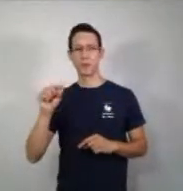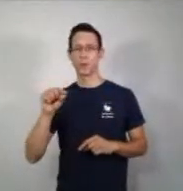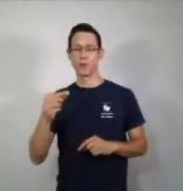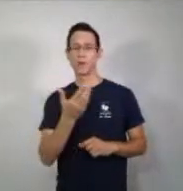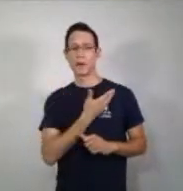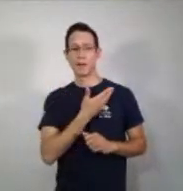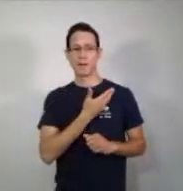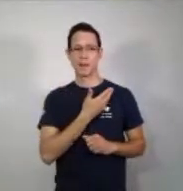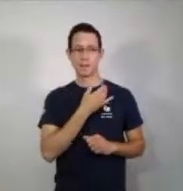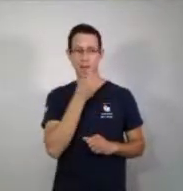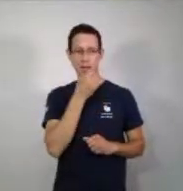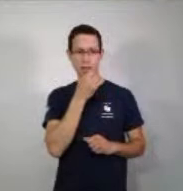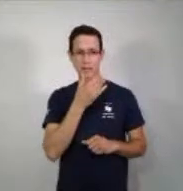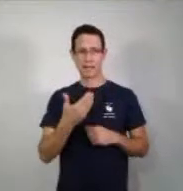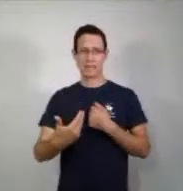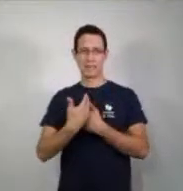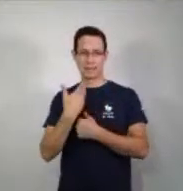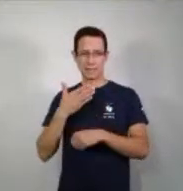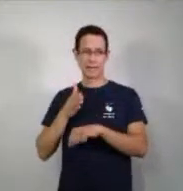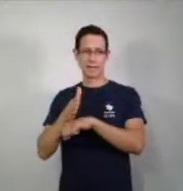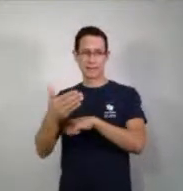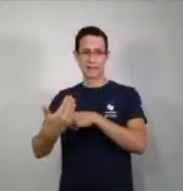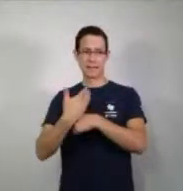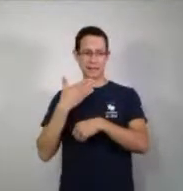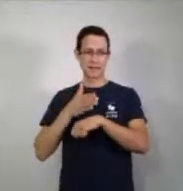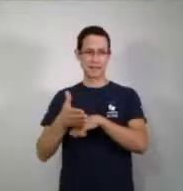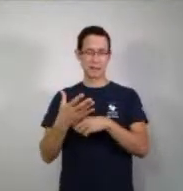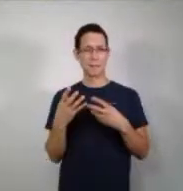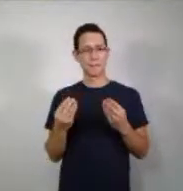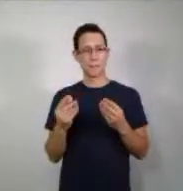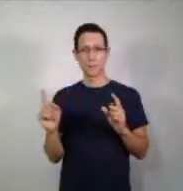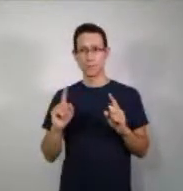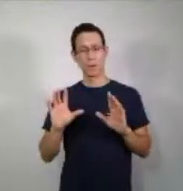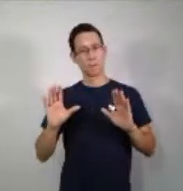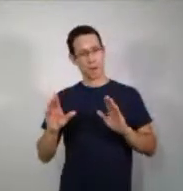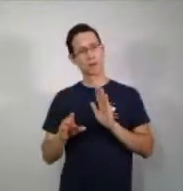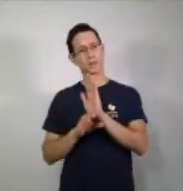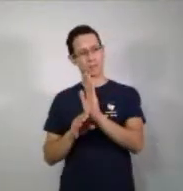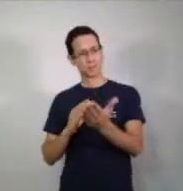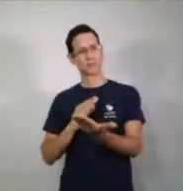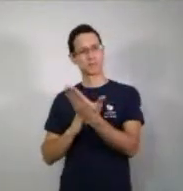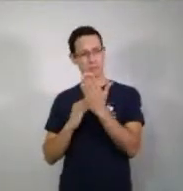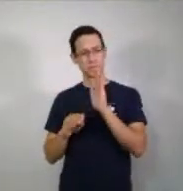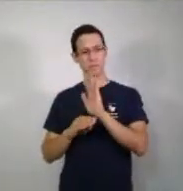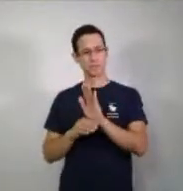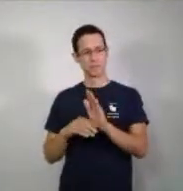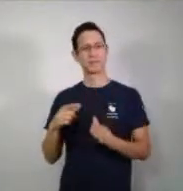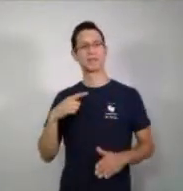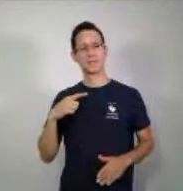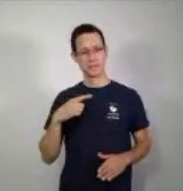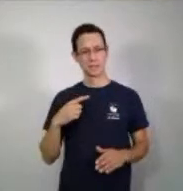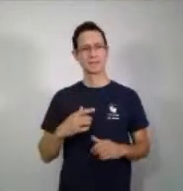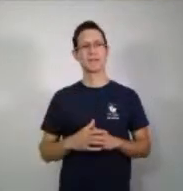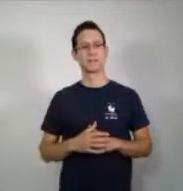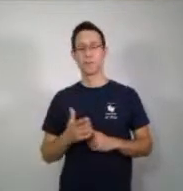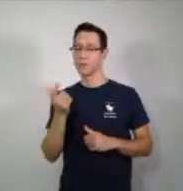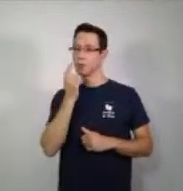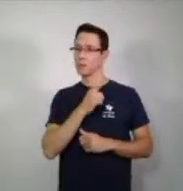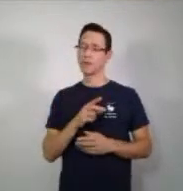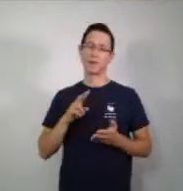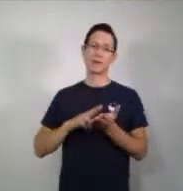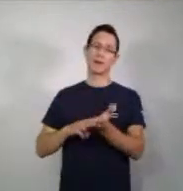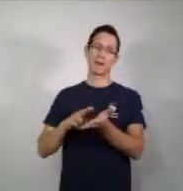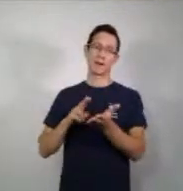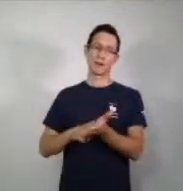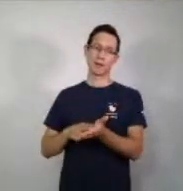né, de frequentar demais. Mas é um amigo muito sólido e com quem realmente trocou cartas assim